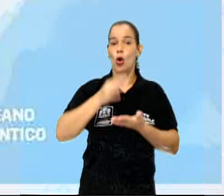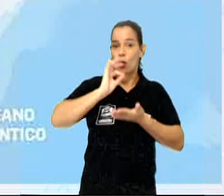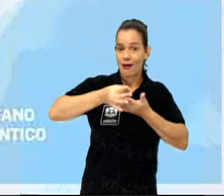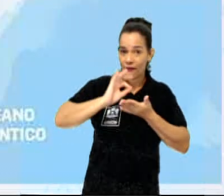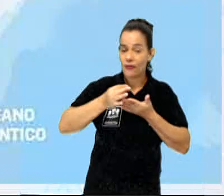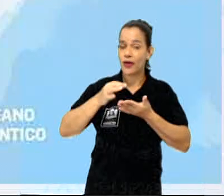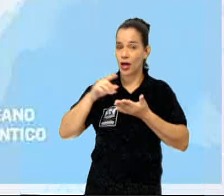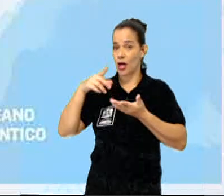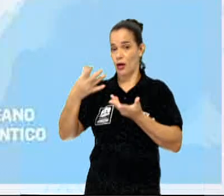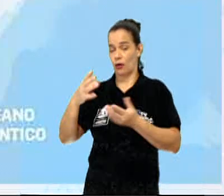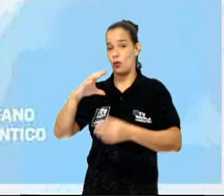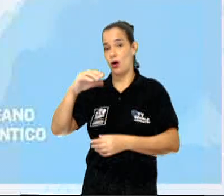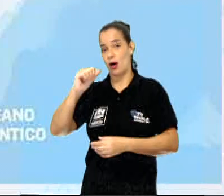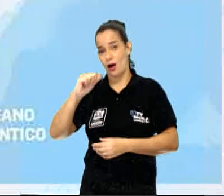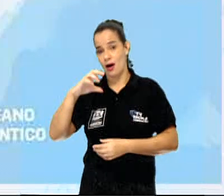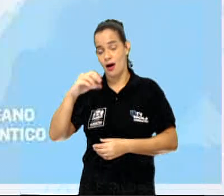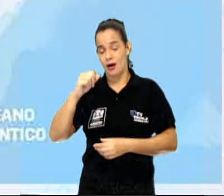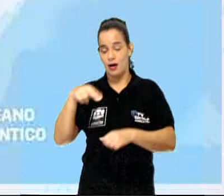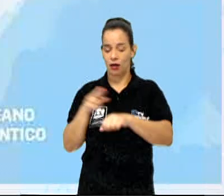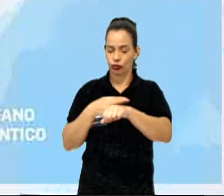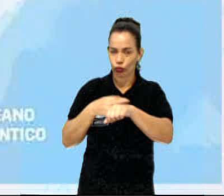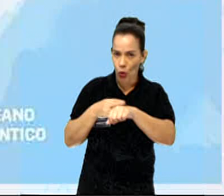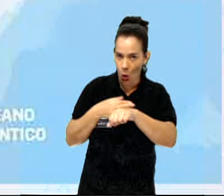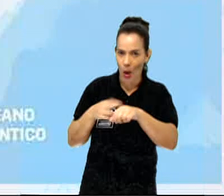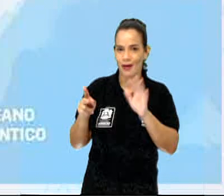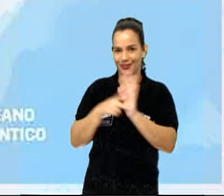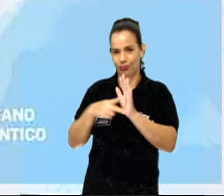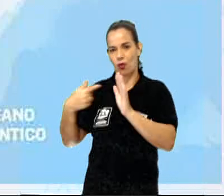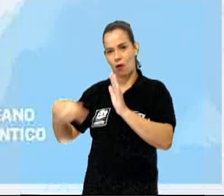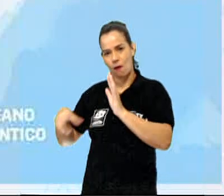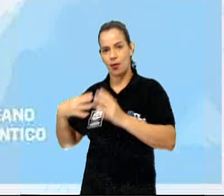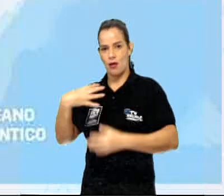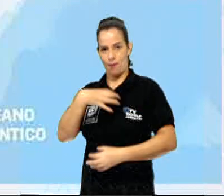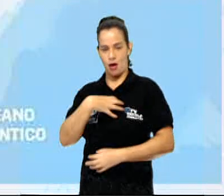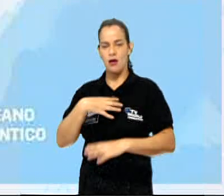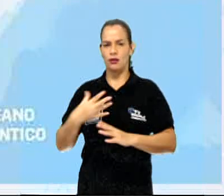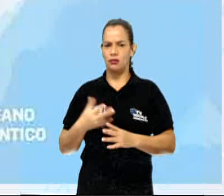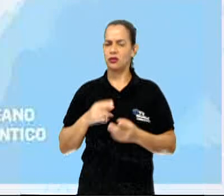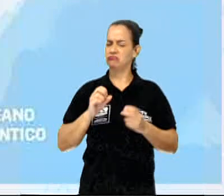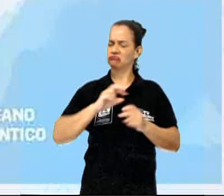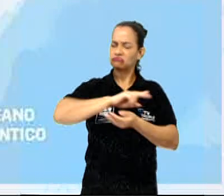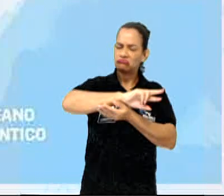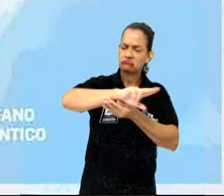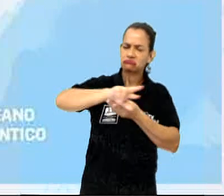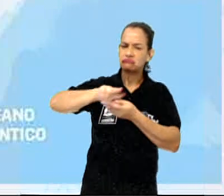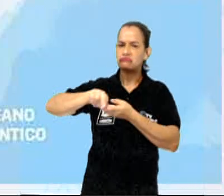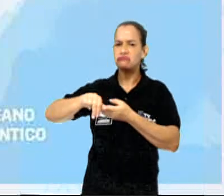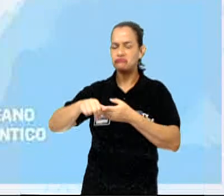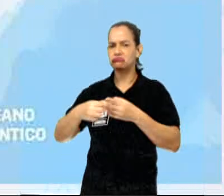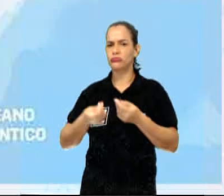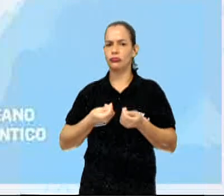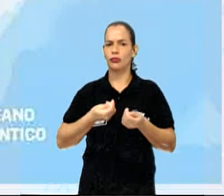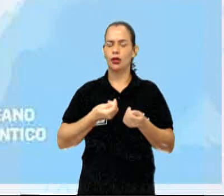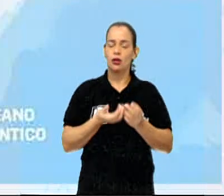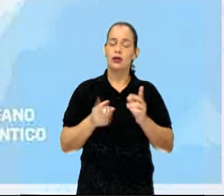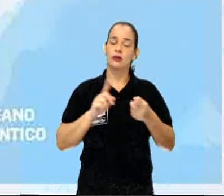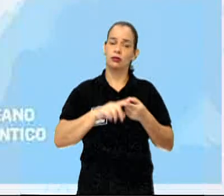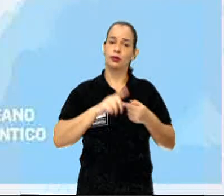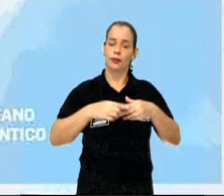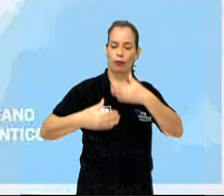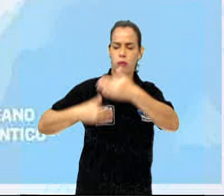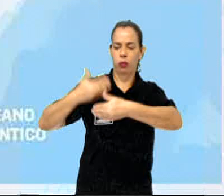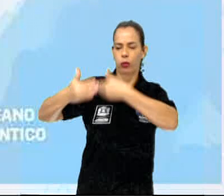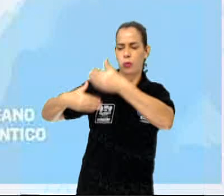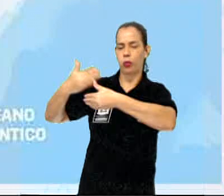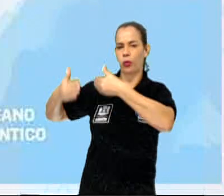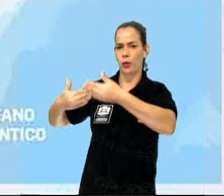cacau lá no sul da Bahia, a mineração na região das Minas e principalmente o desenvolvimento das áreas urbanas das